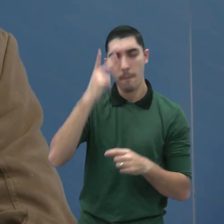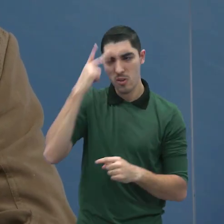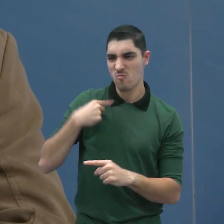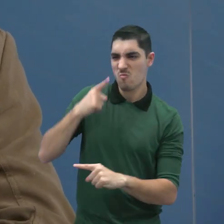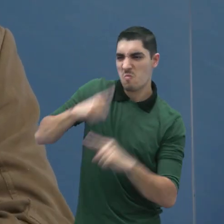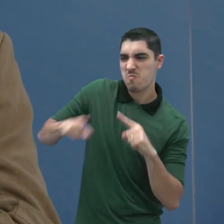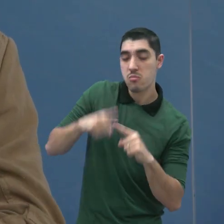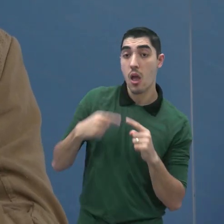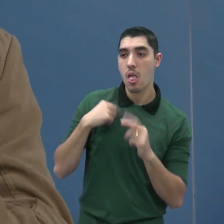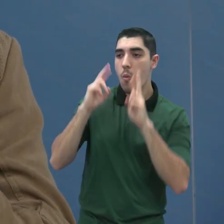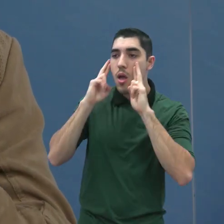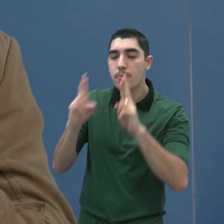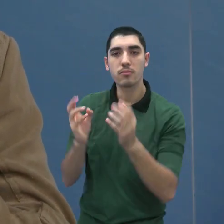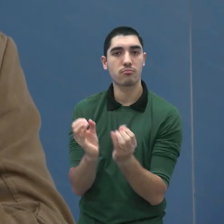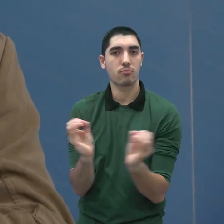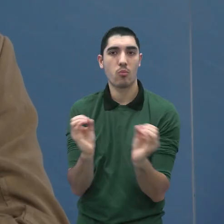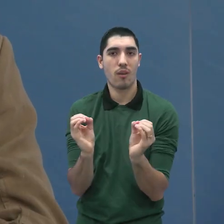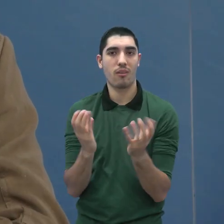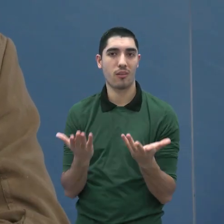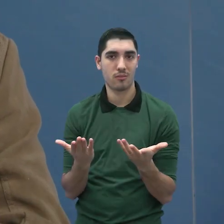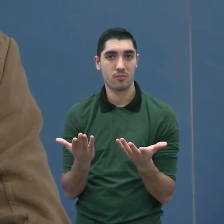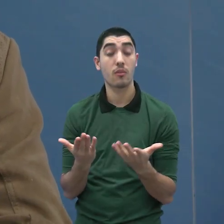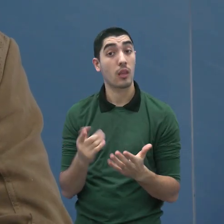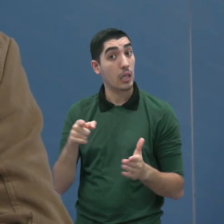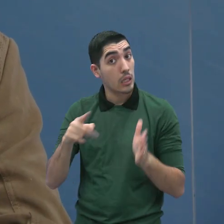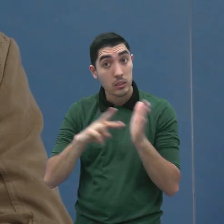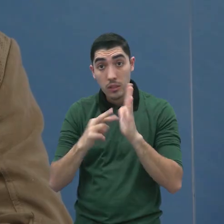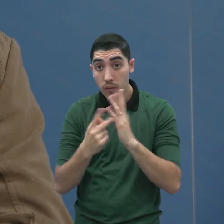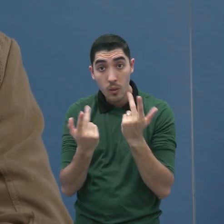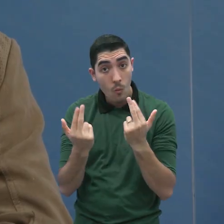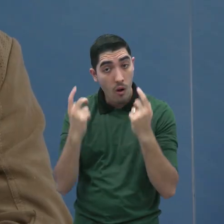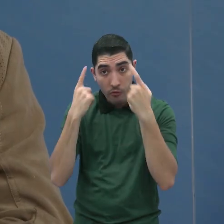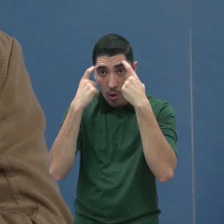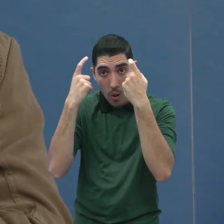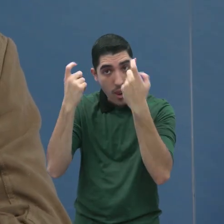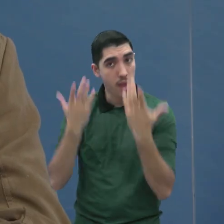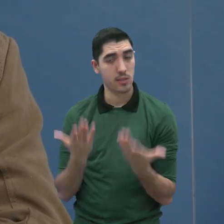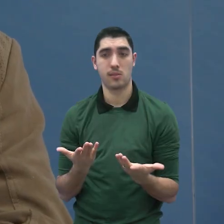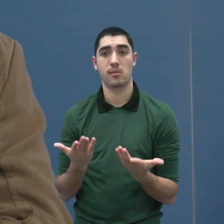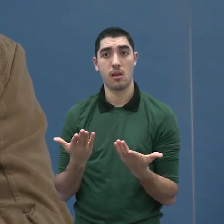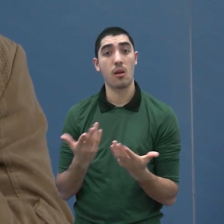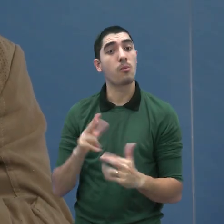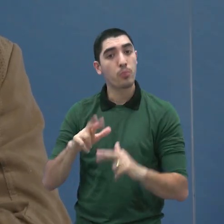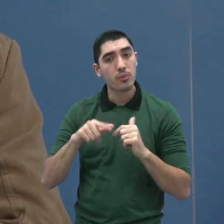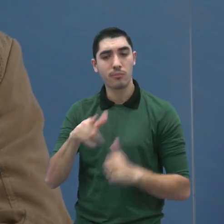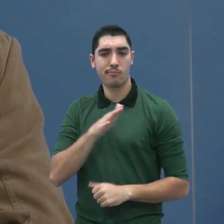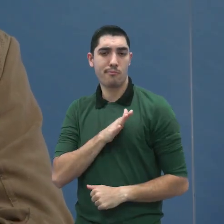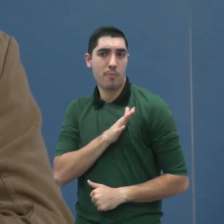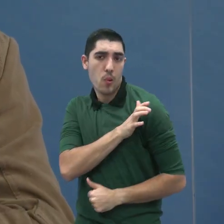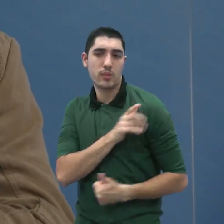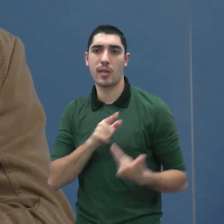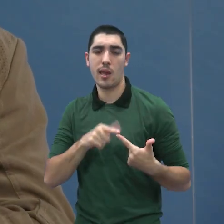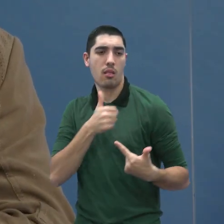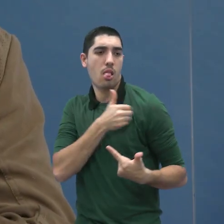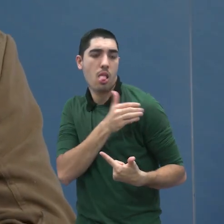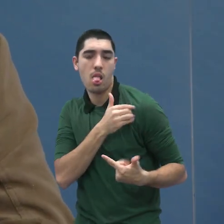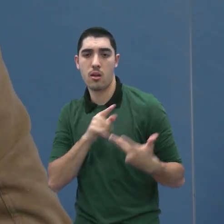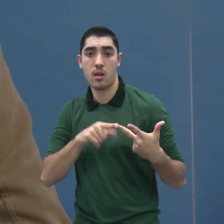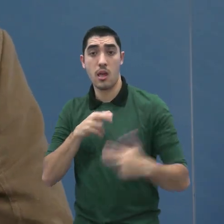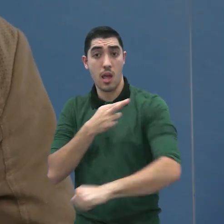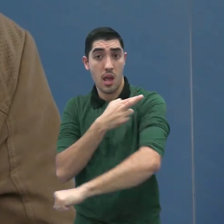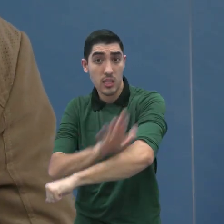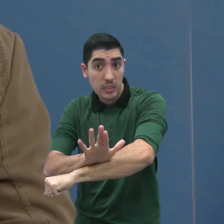outro. E isso é um dos maiores problemas de violência na nossa sociedade. De preconceito, de